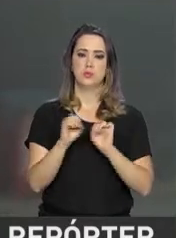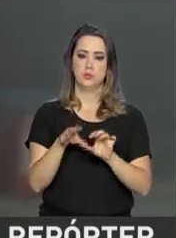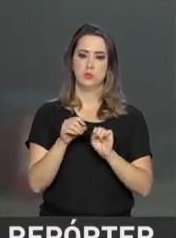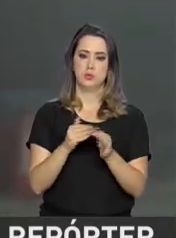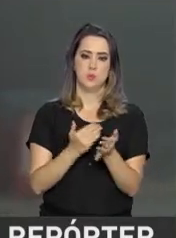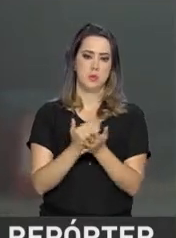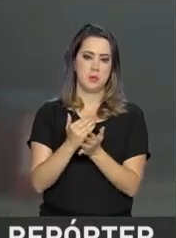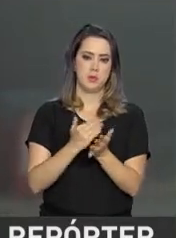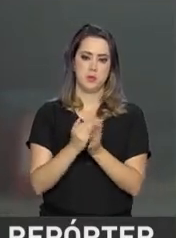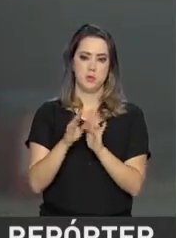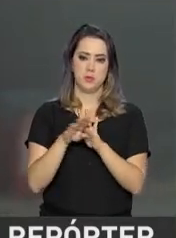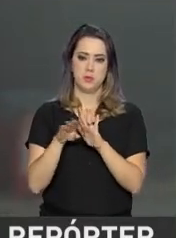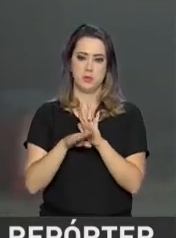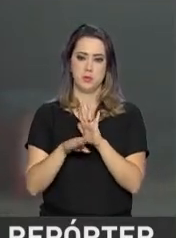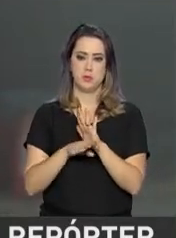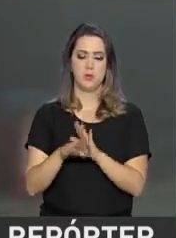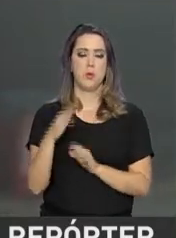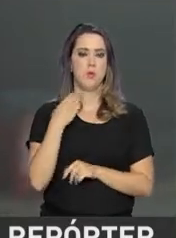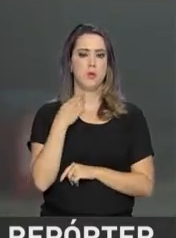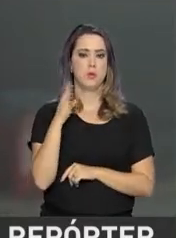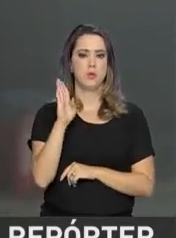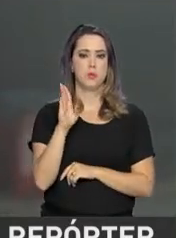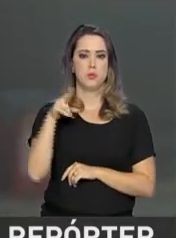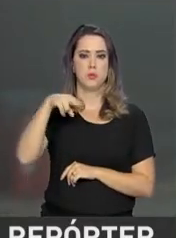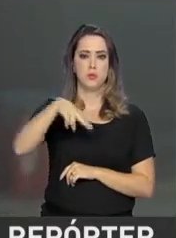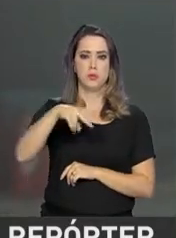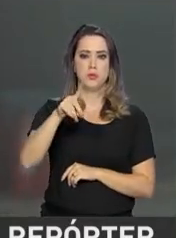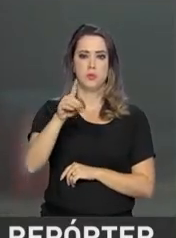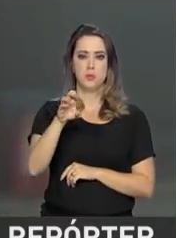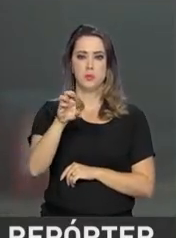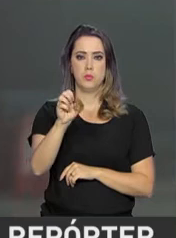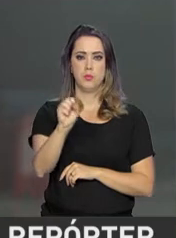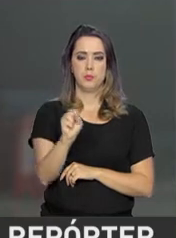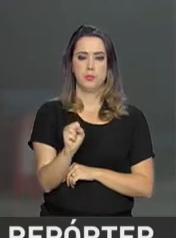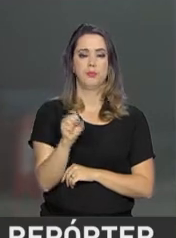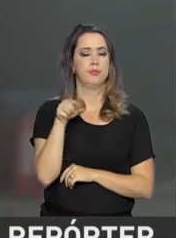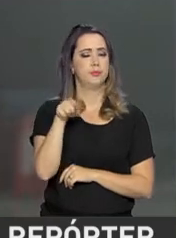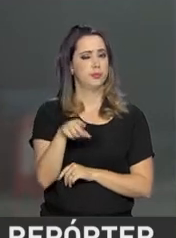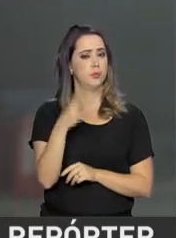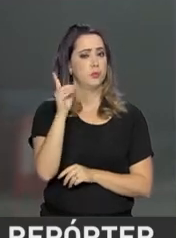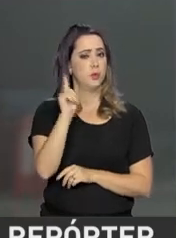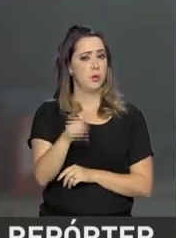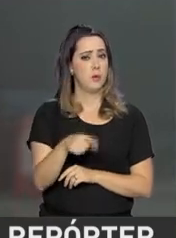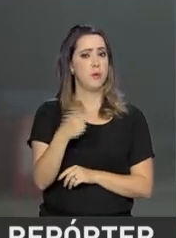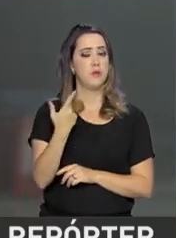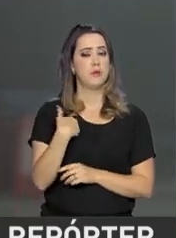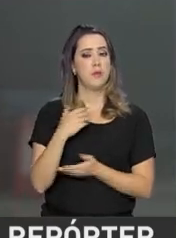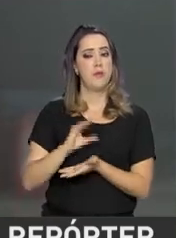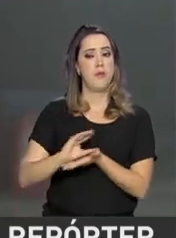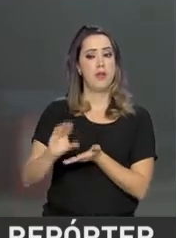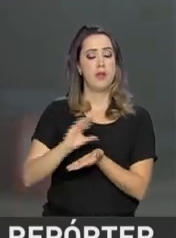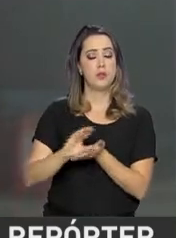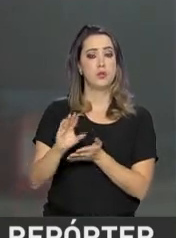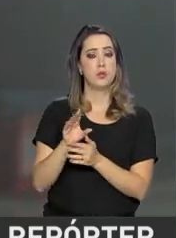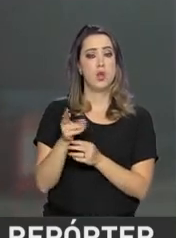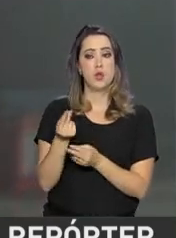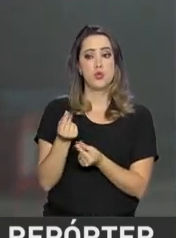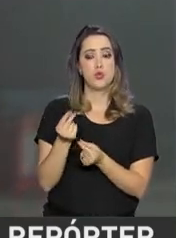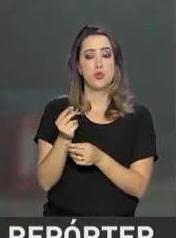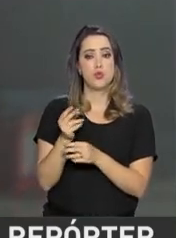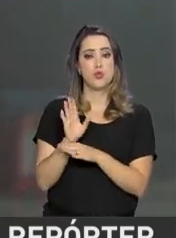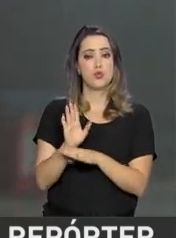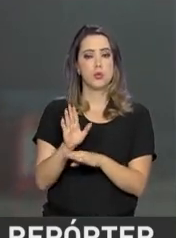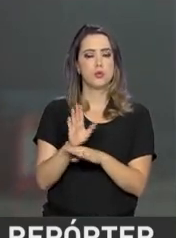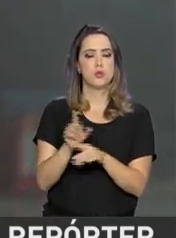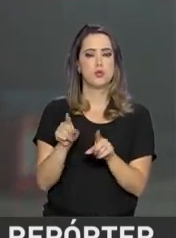do programa o bnds o banco nacional de desenvolvimento econômico e social vai adotar até 10 em